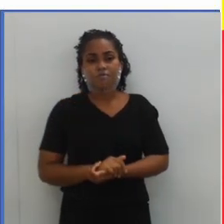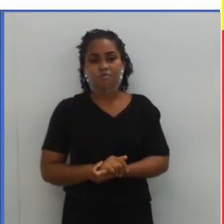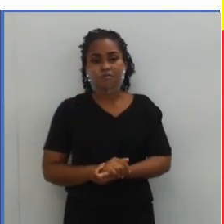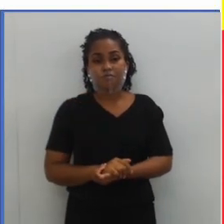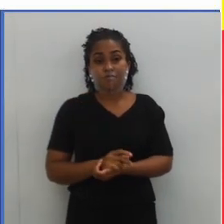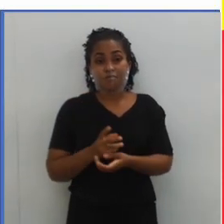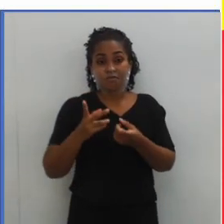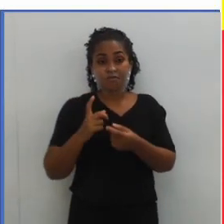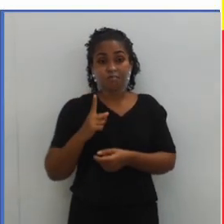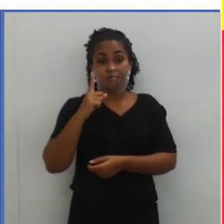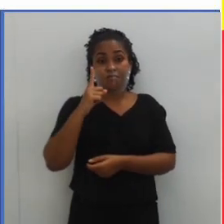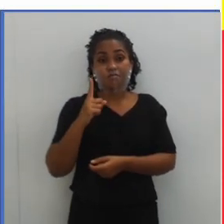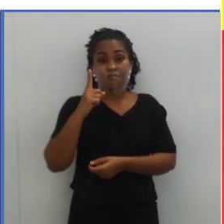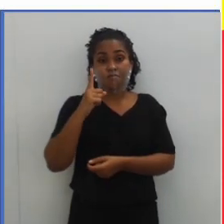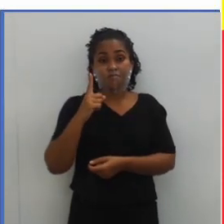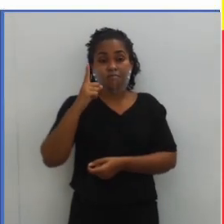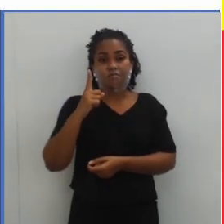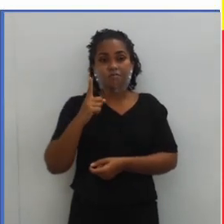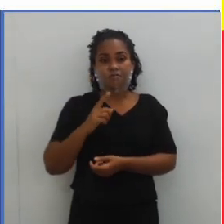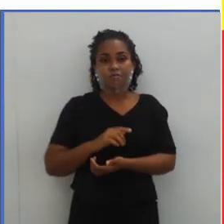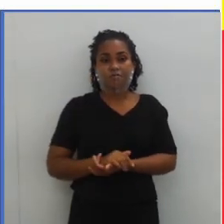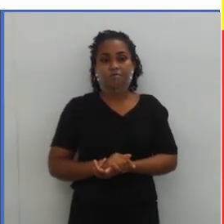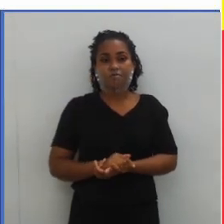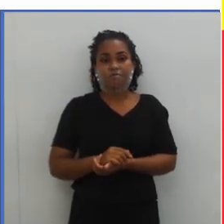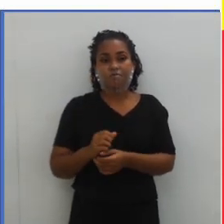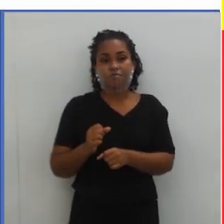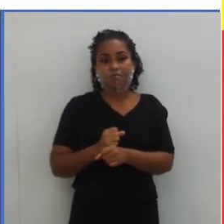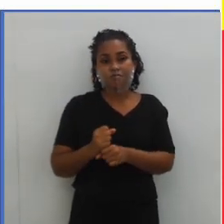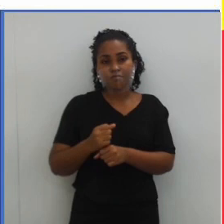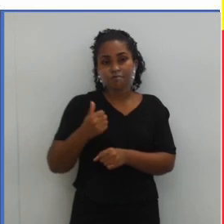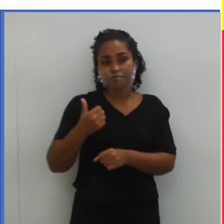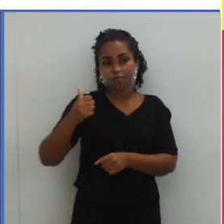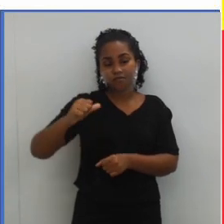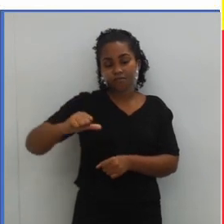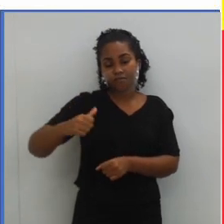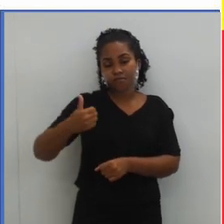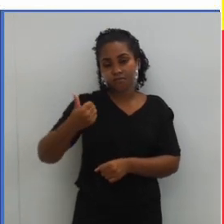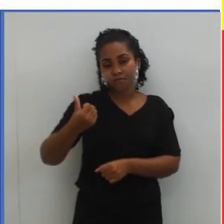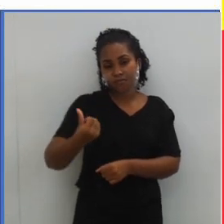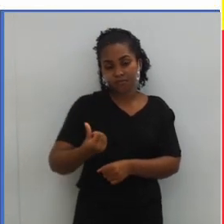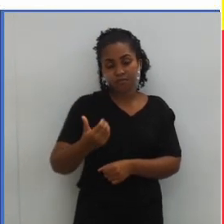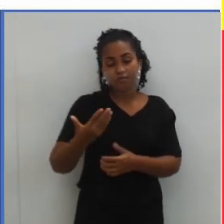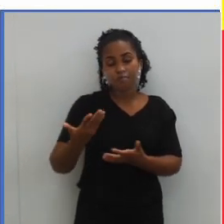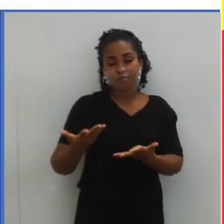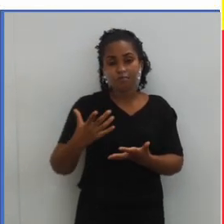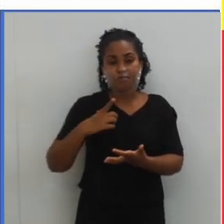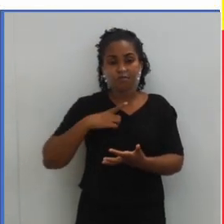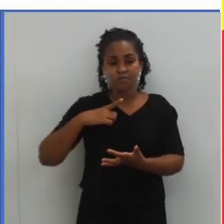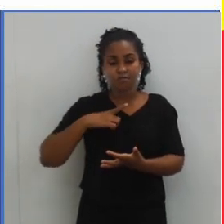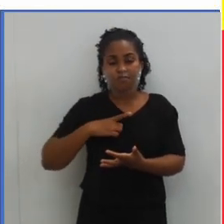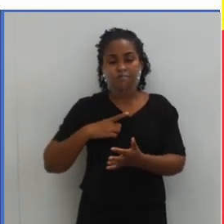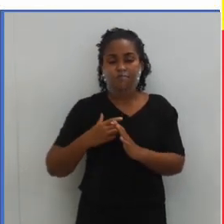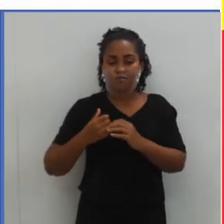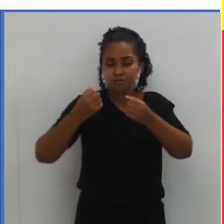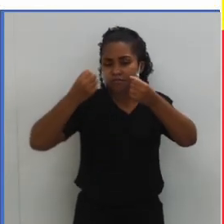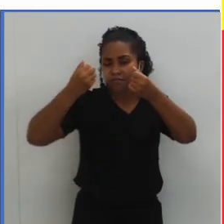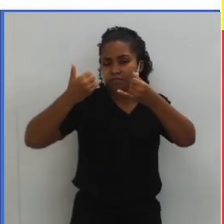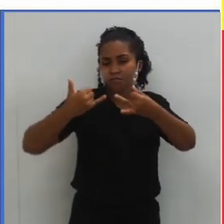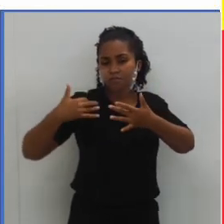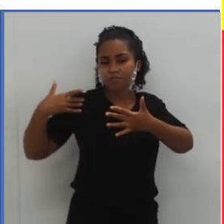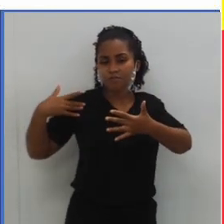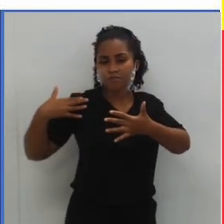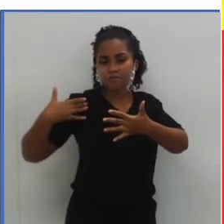está na imagem aí, Guerra de Canudos, né, de 1996, né, de Sérgio Rezende. Então, foi um filme, né, que conta a história, mais ou